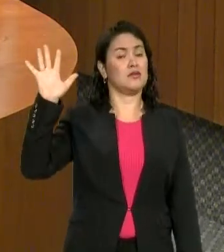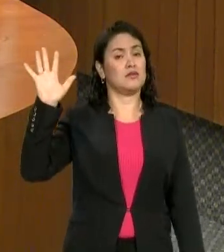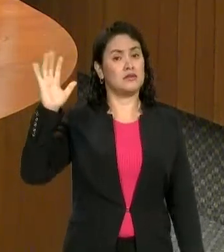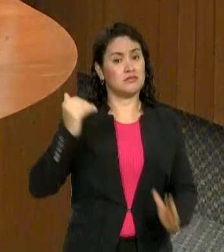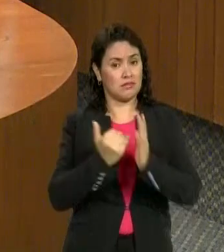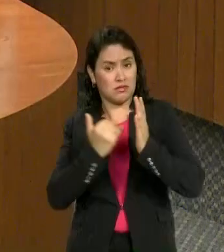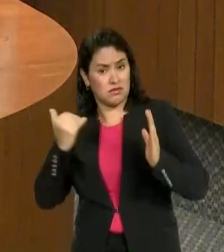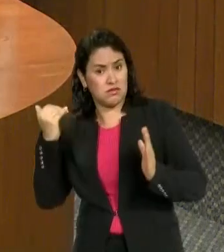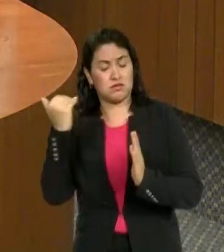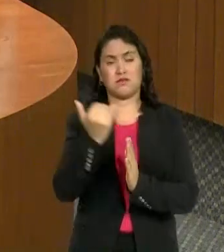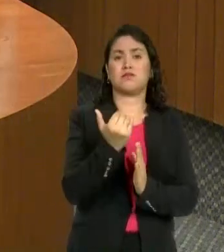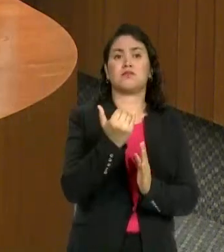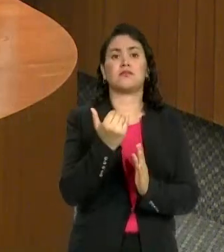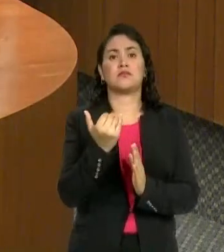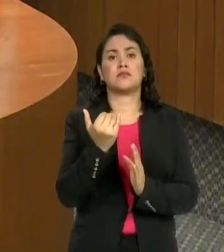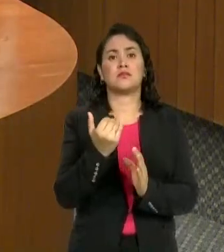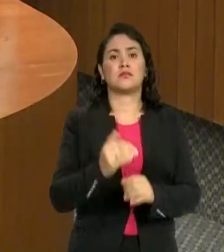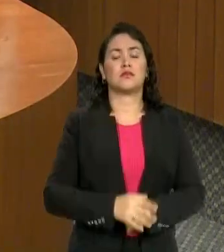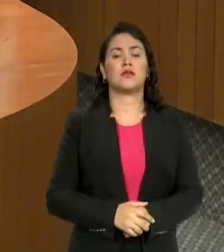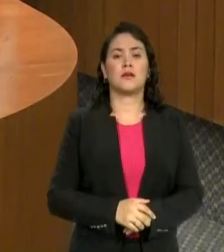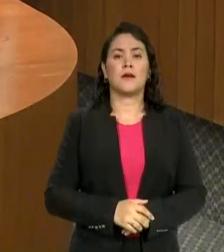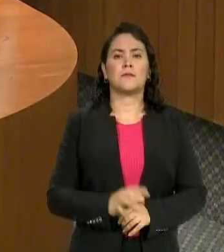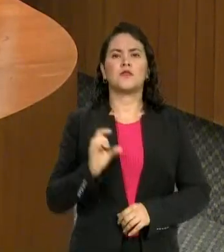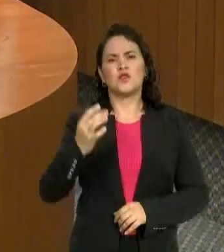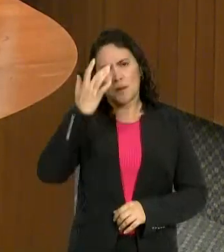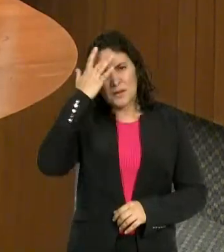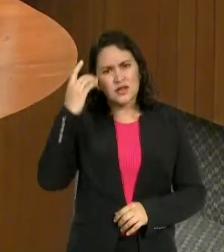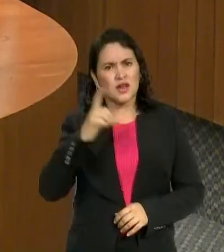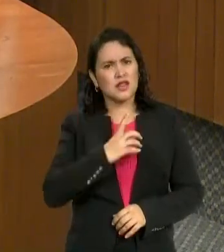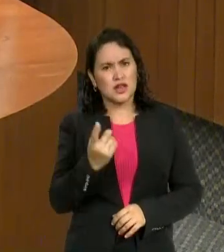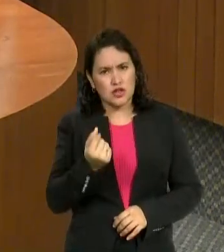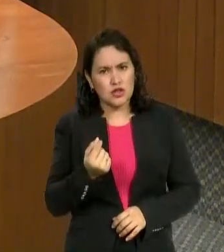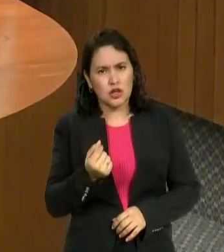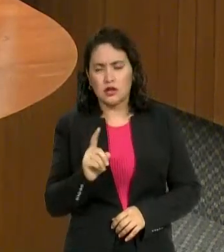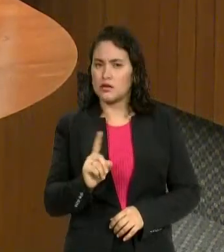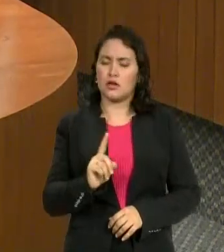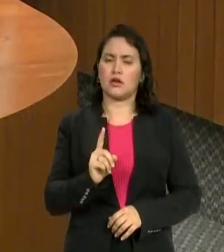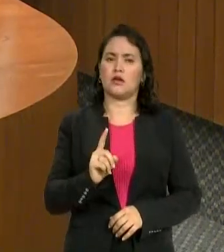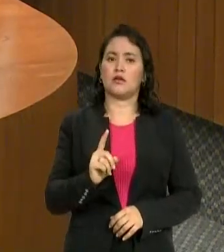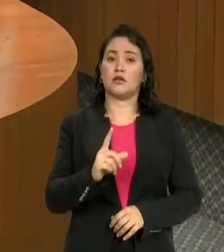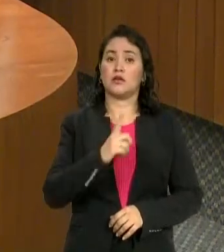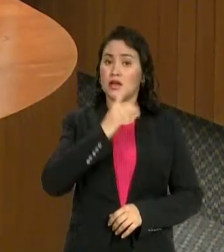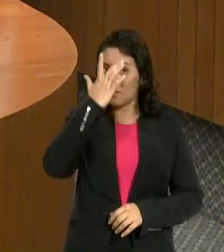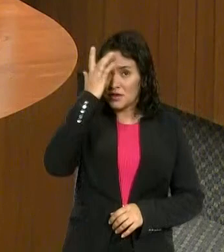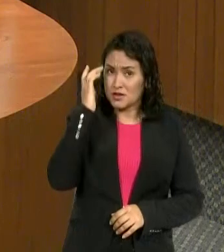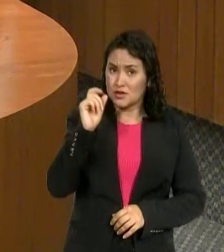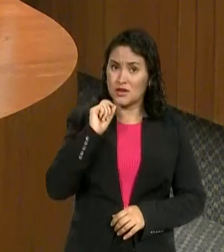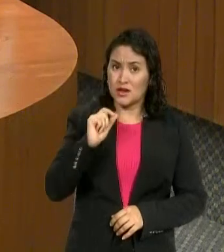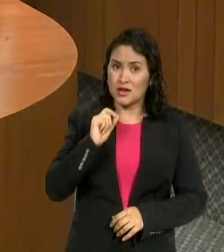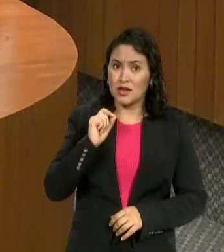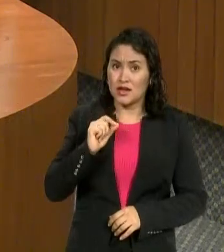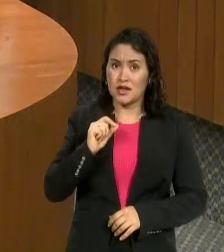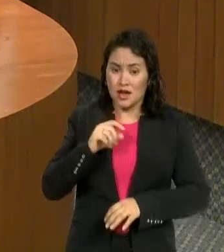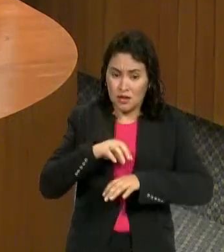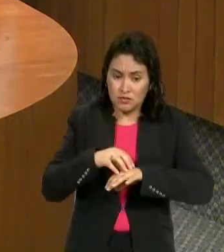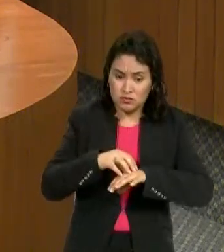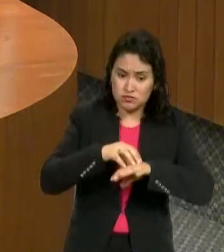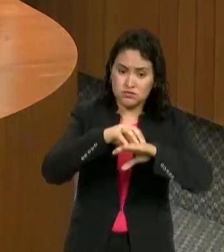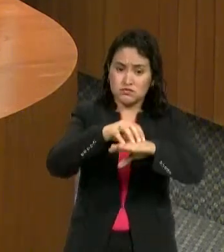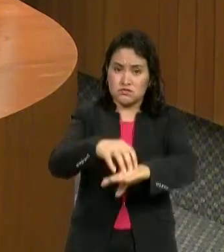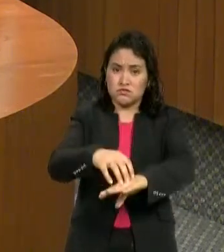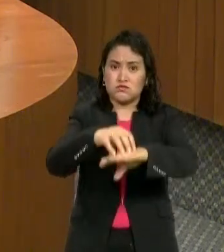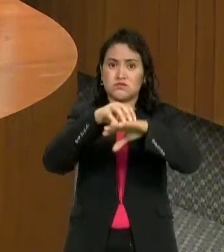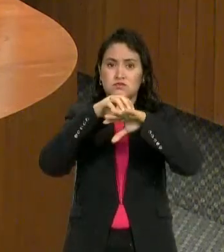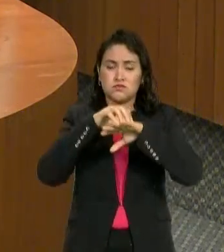privilegiada, não. Tem gente que atravessa a Baixada para tirar um enfermeiro, para tirar um plantão de